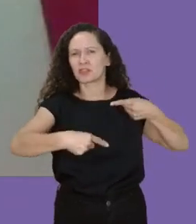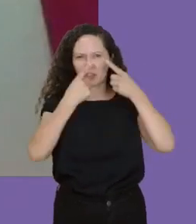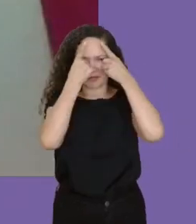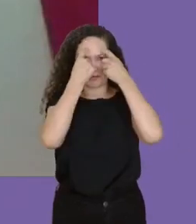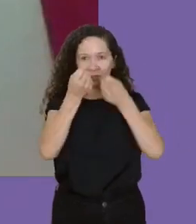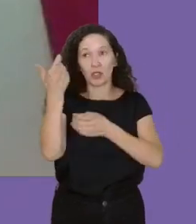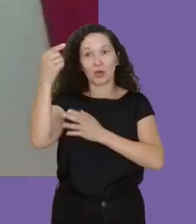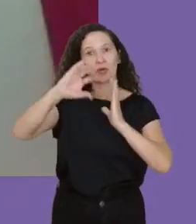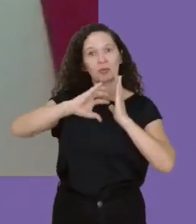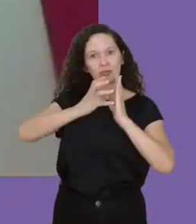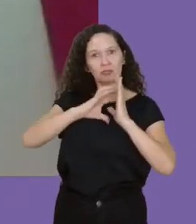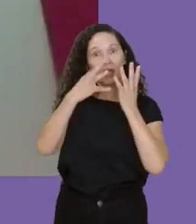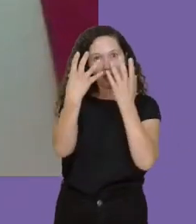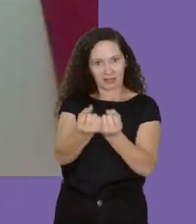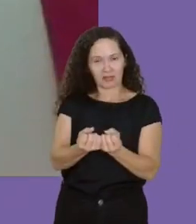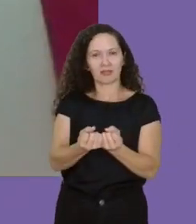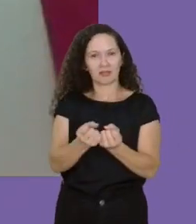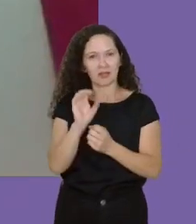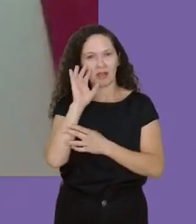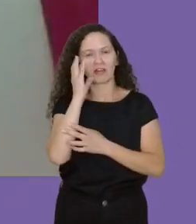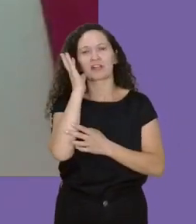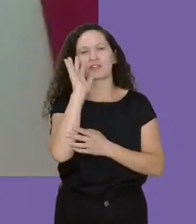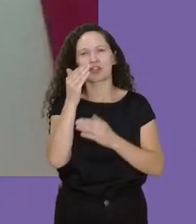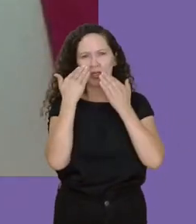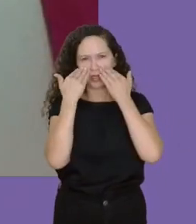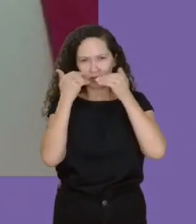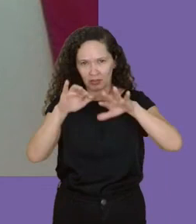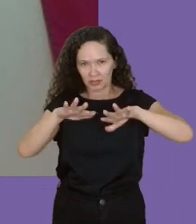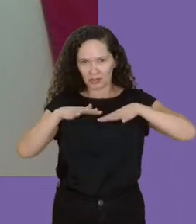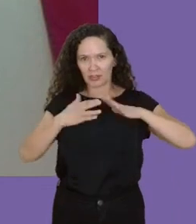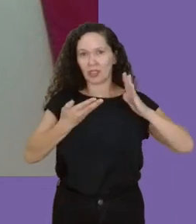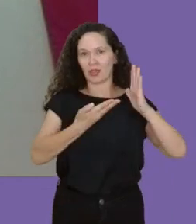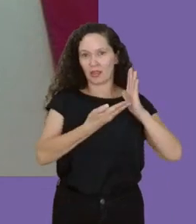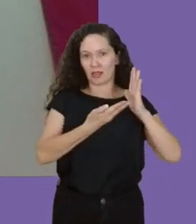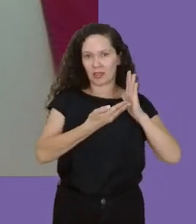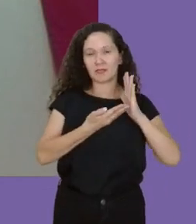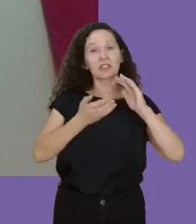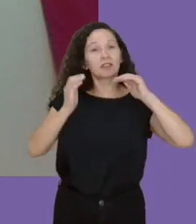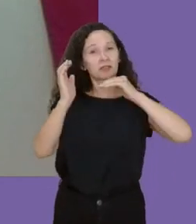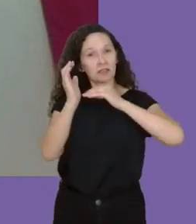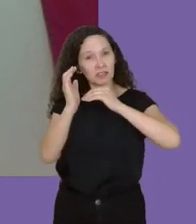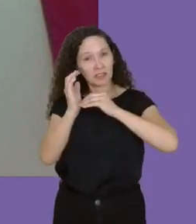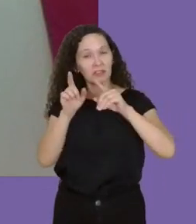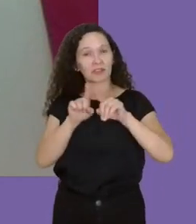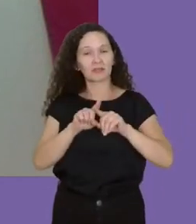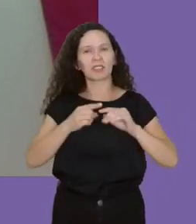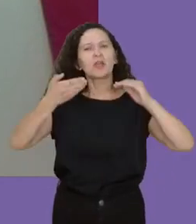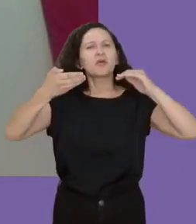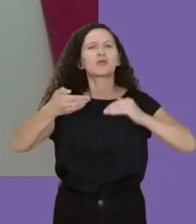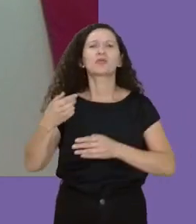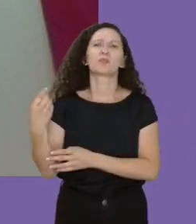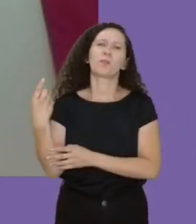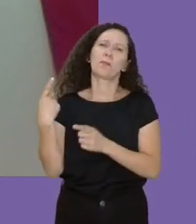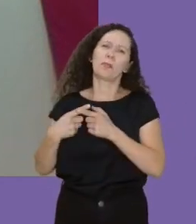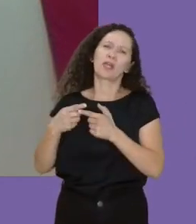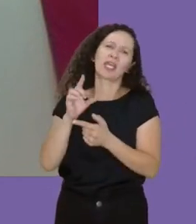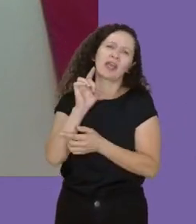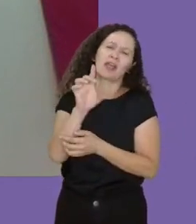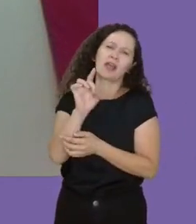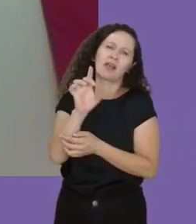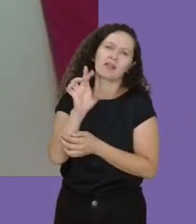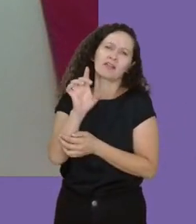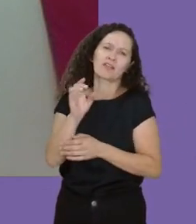outros partidos estão aderindo, já foram realizadas audiências públicas tanto na Câmara como no Senado, porque, como eu disse aqui, não é somente